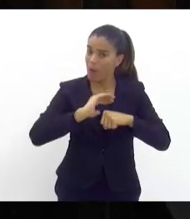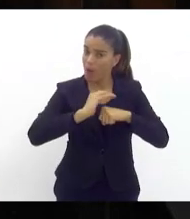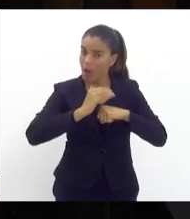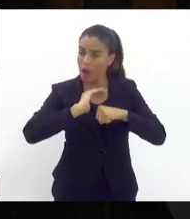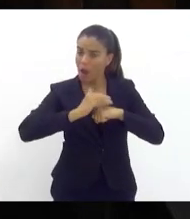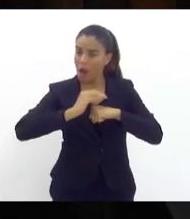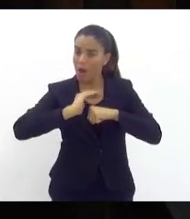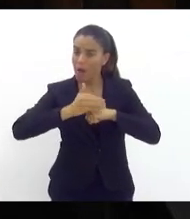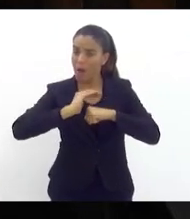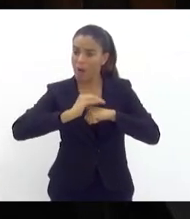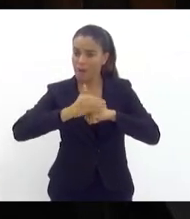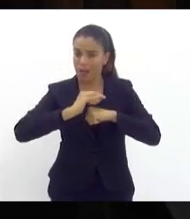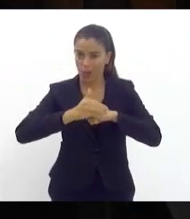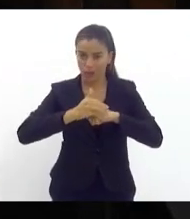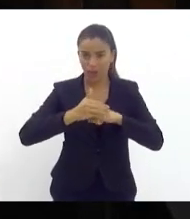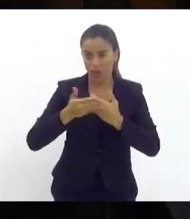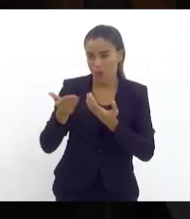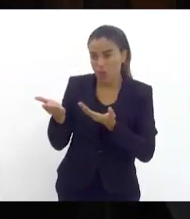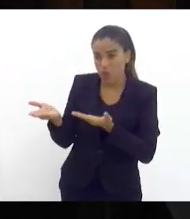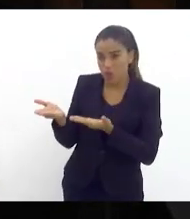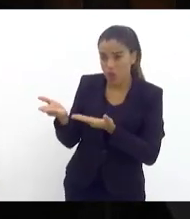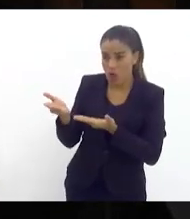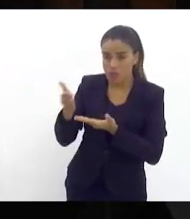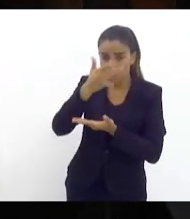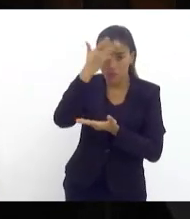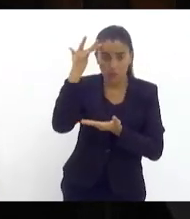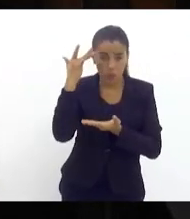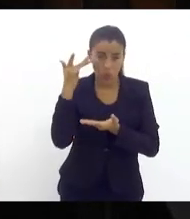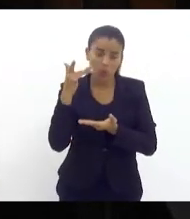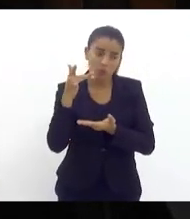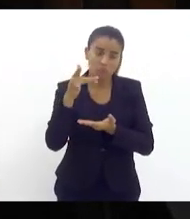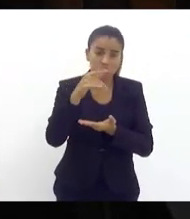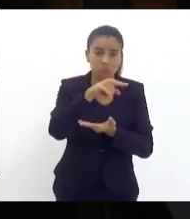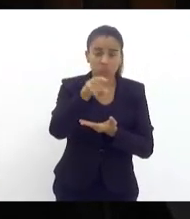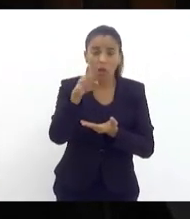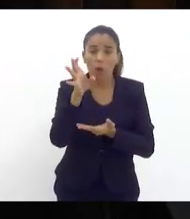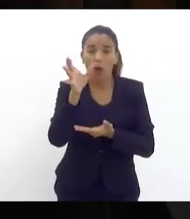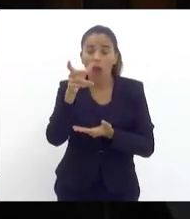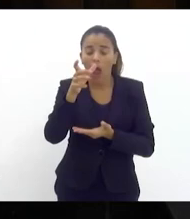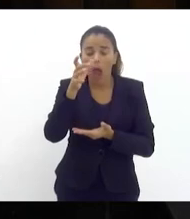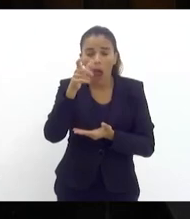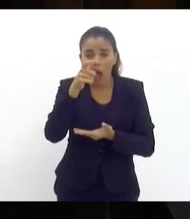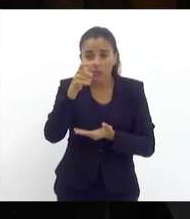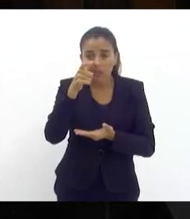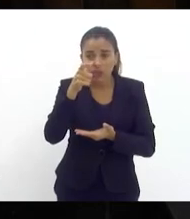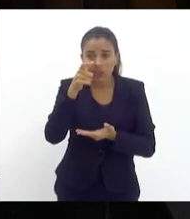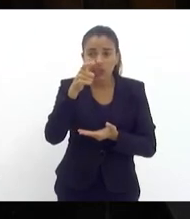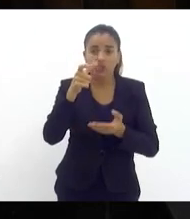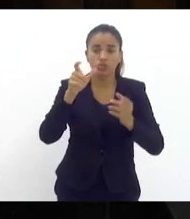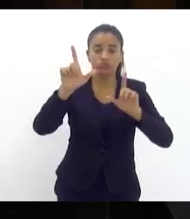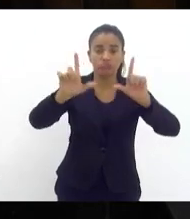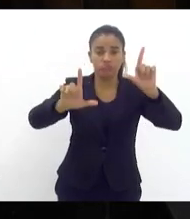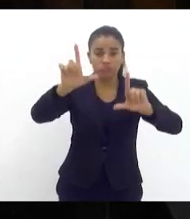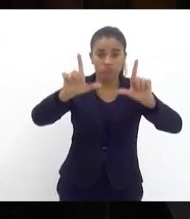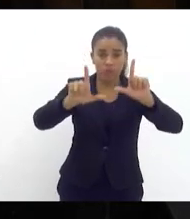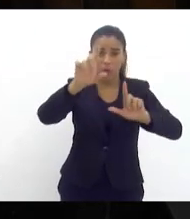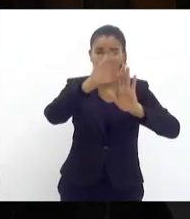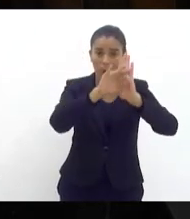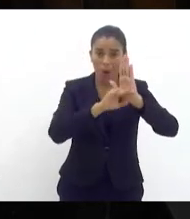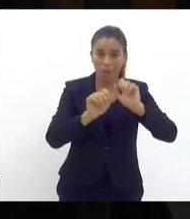falando para os nossos ouvintes que às vezes não sabem e não não tem